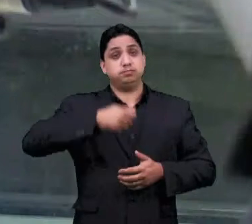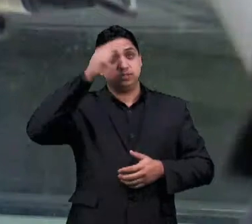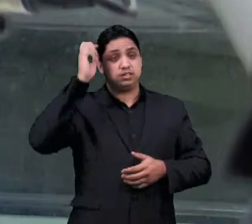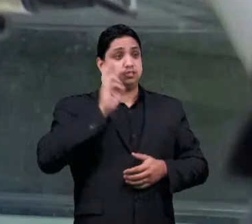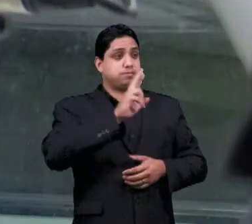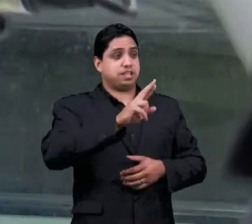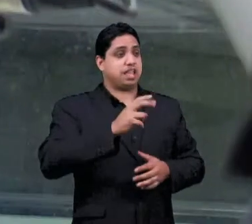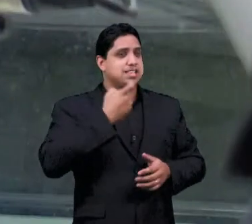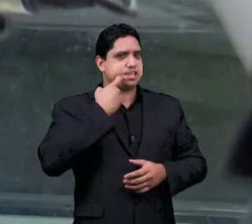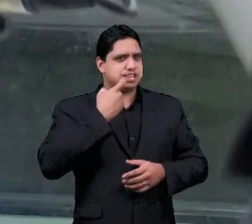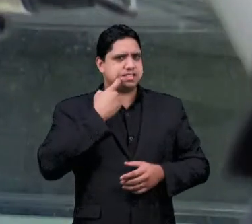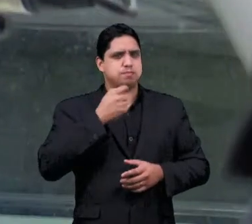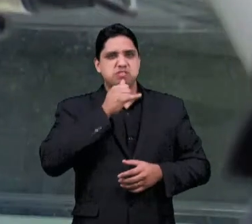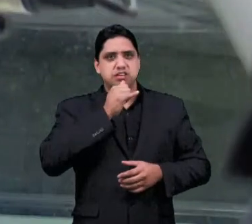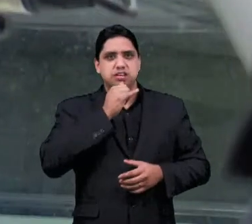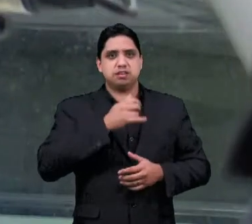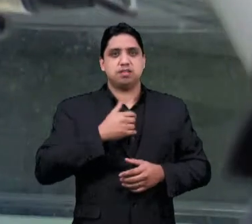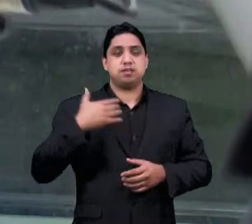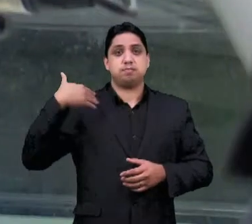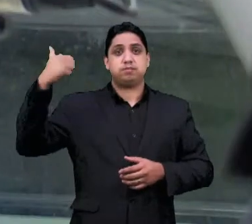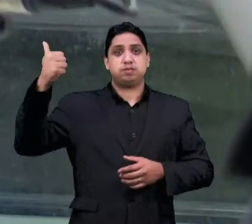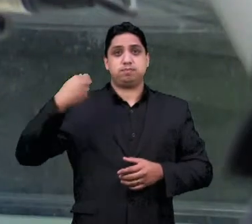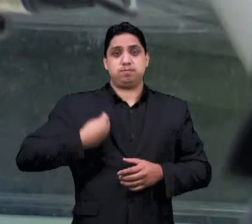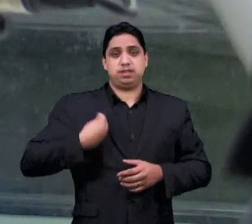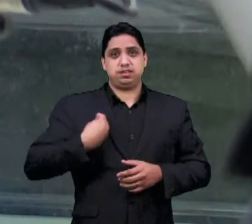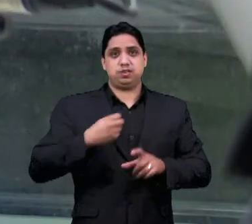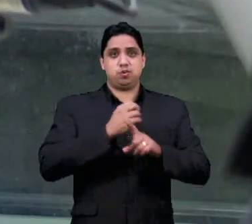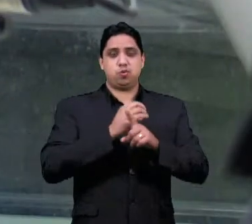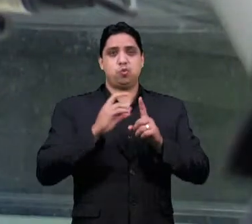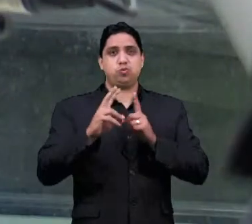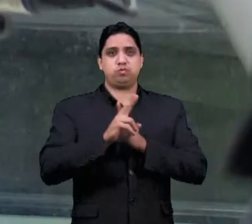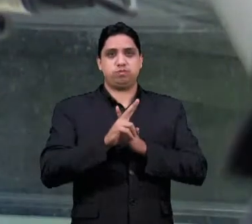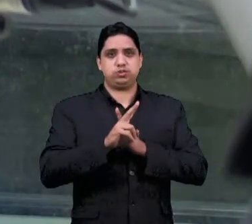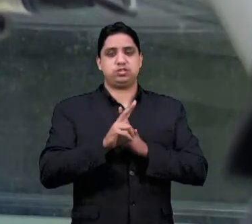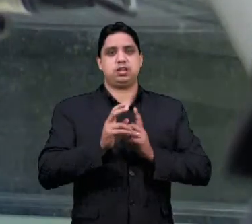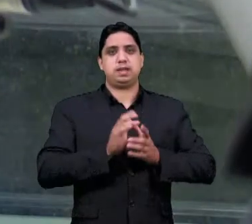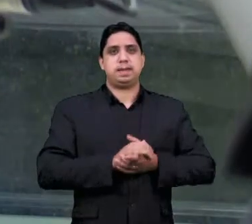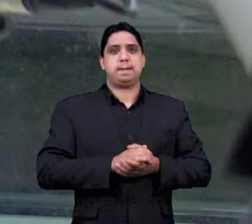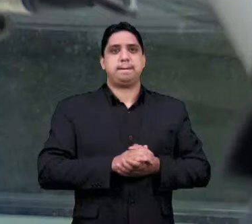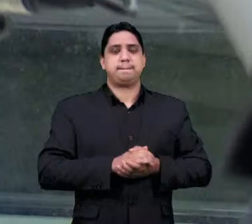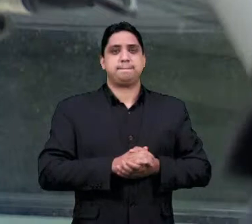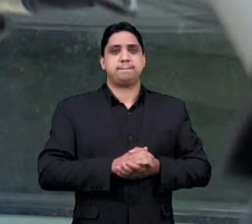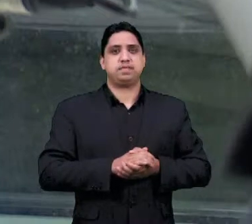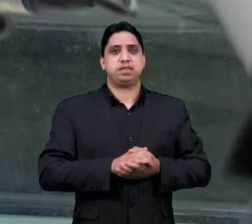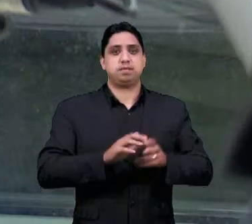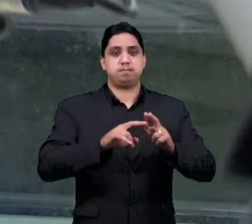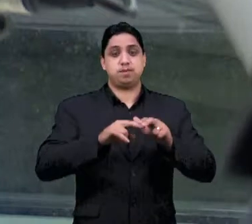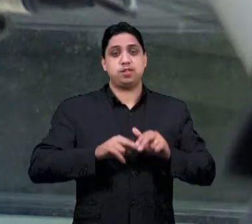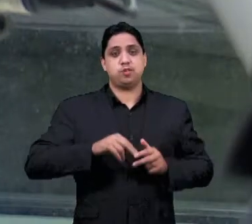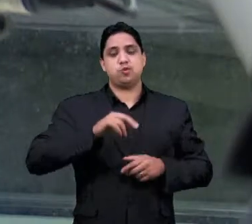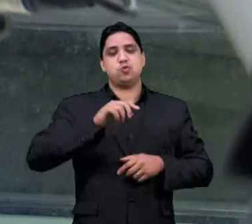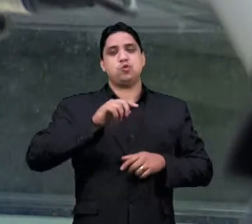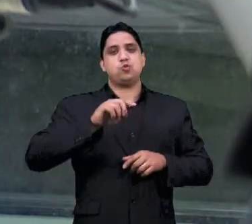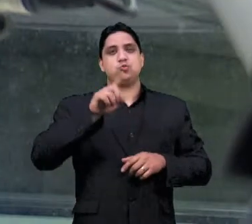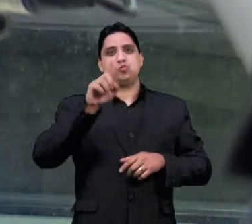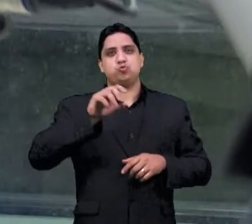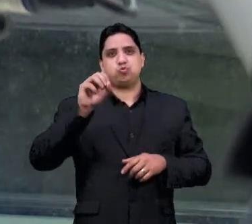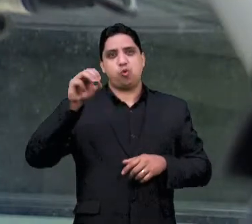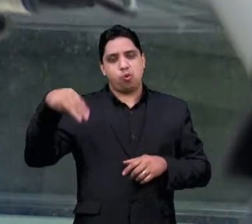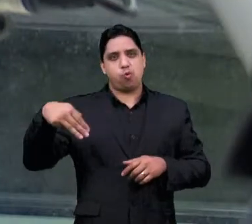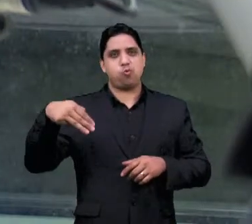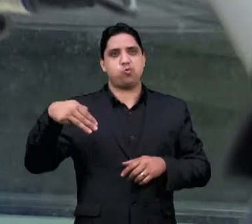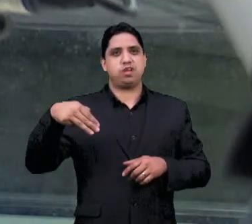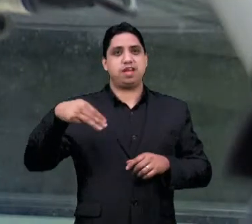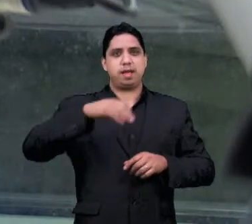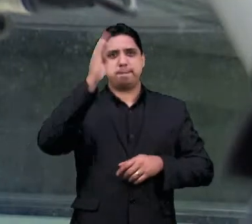por exemplo, me chamaram para participar de uma vigília. Também pelo Zoom. Rapaz,